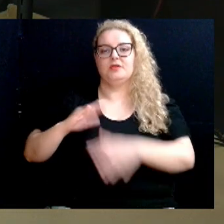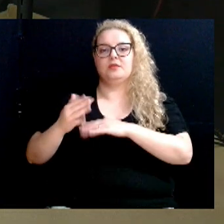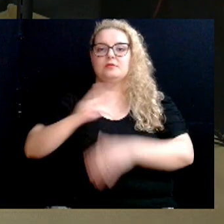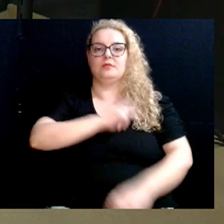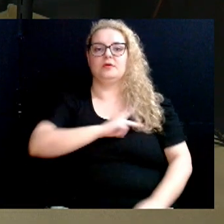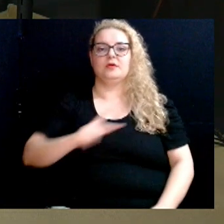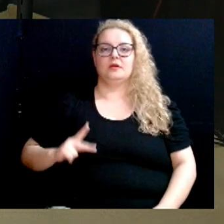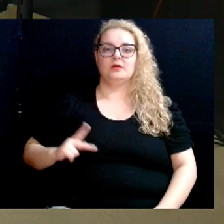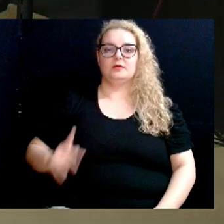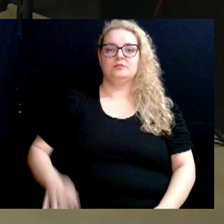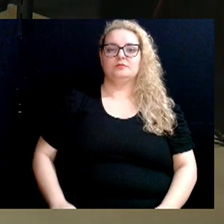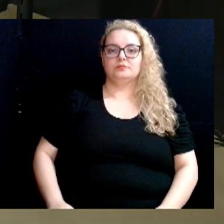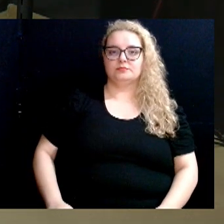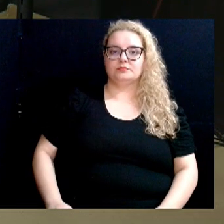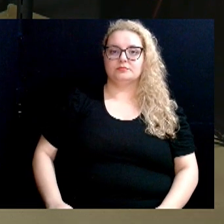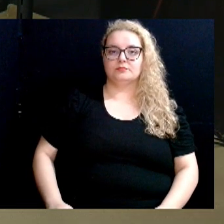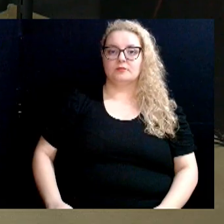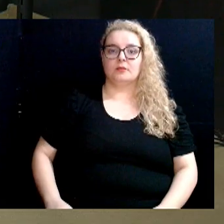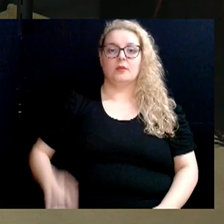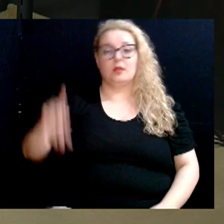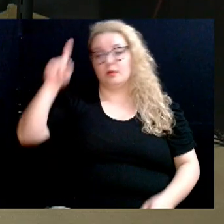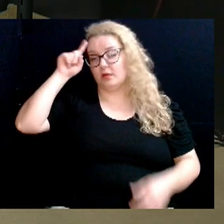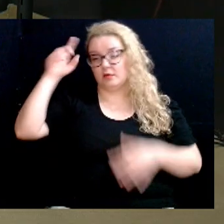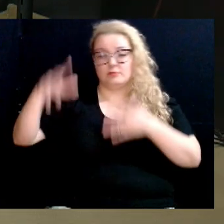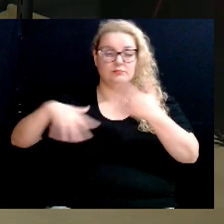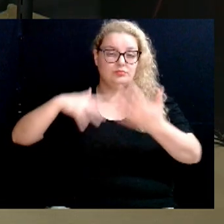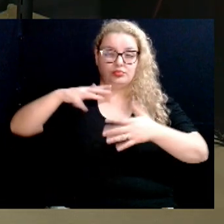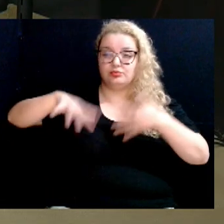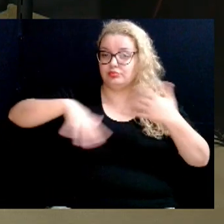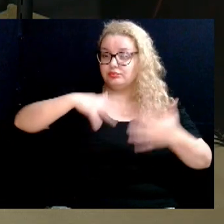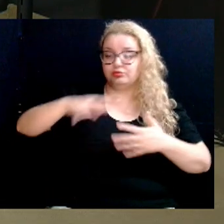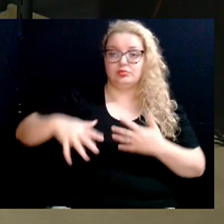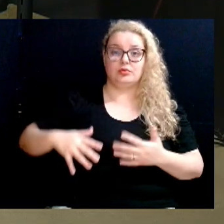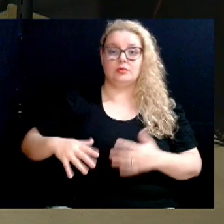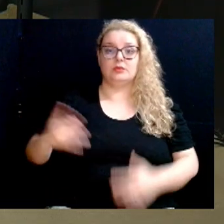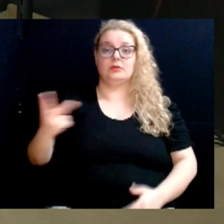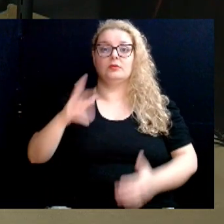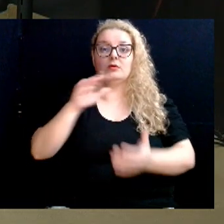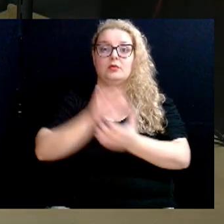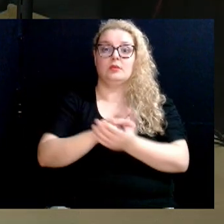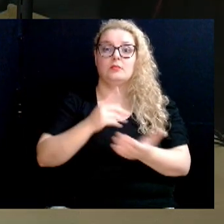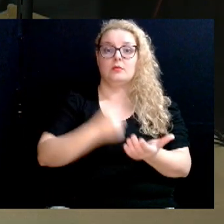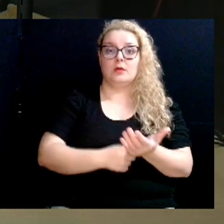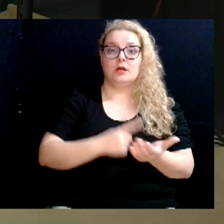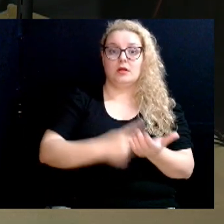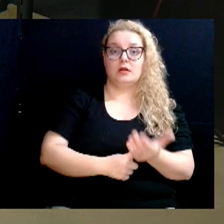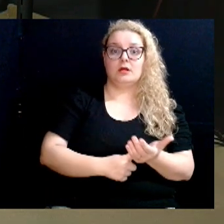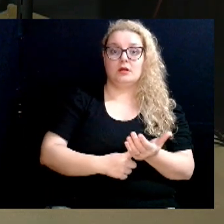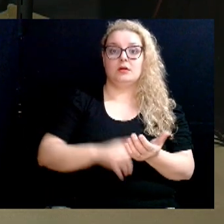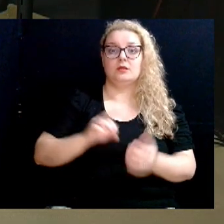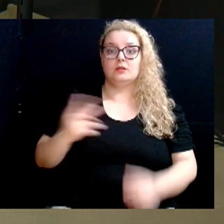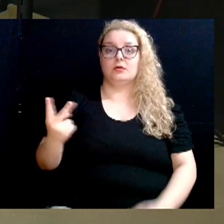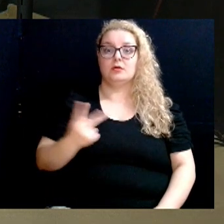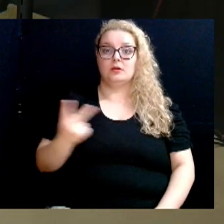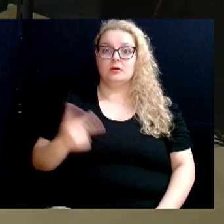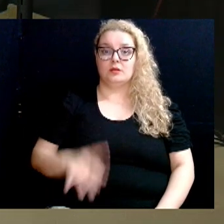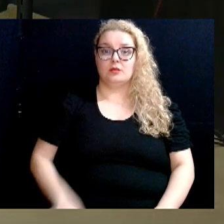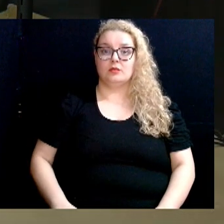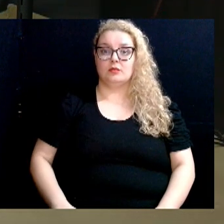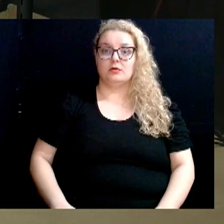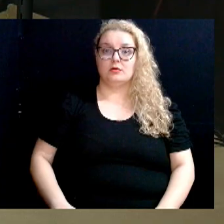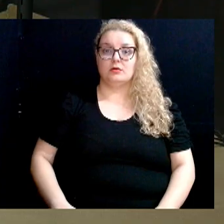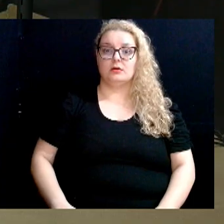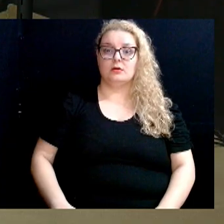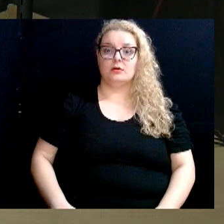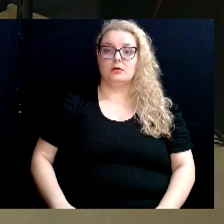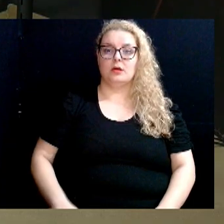o seguinte: com a correria do dia a dia, tem casal que acaba marcando um momento só para os dois. Isso tira a espontaneidade